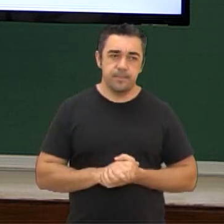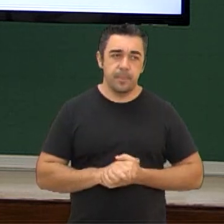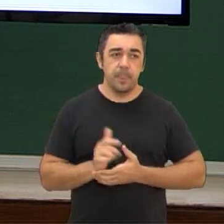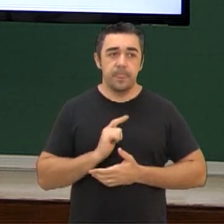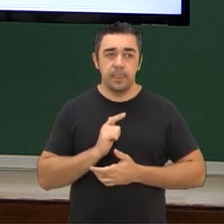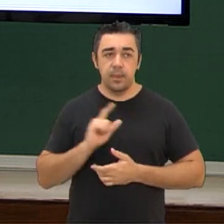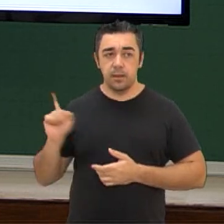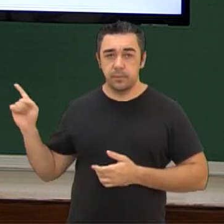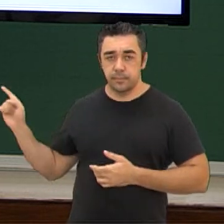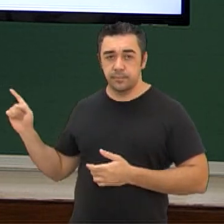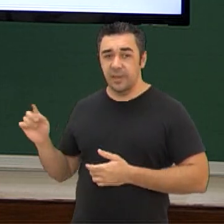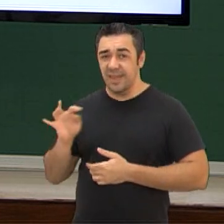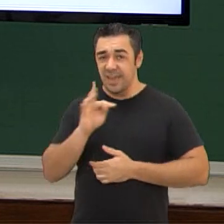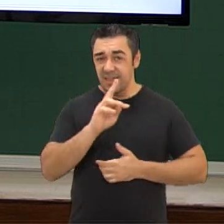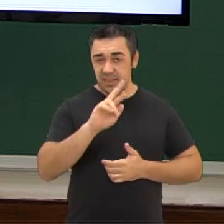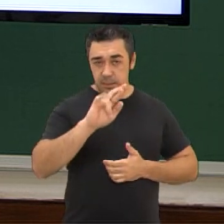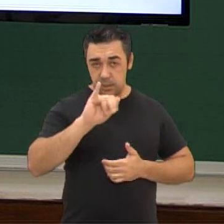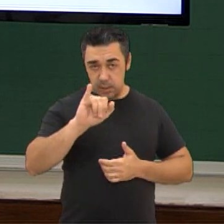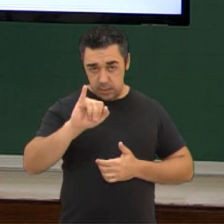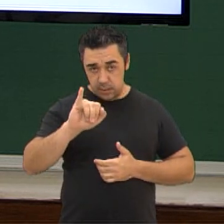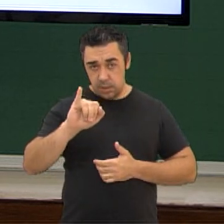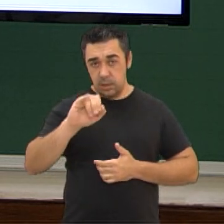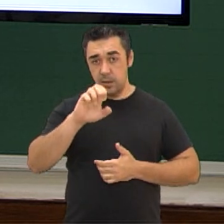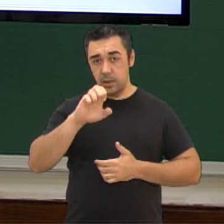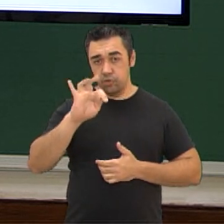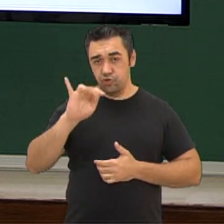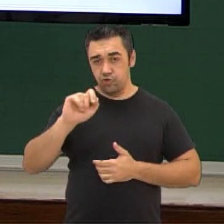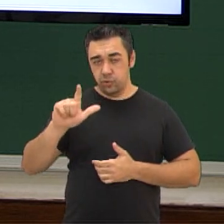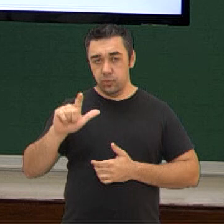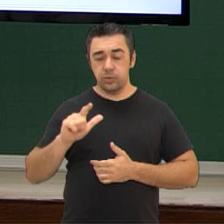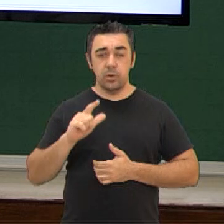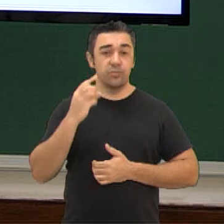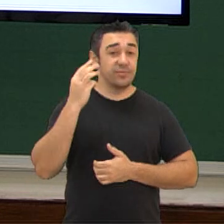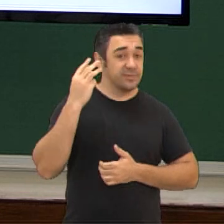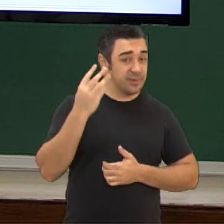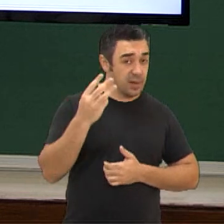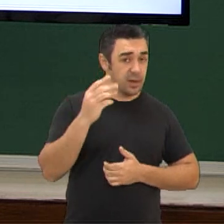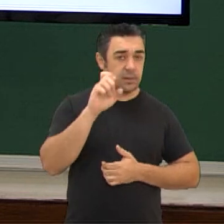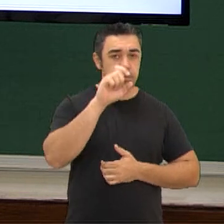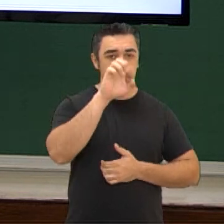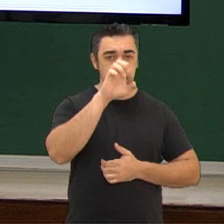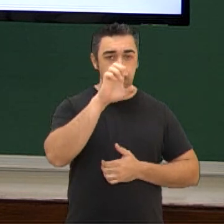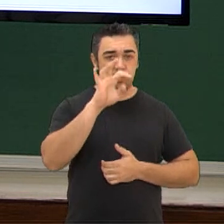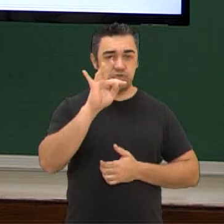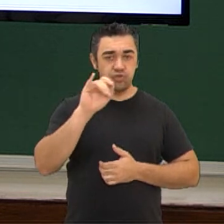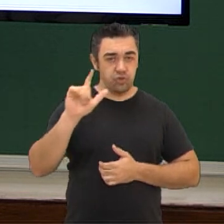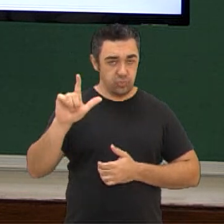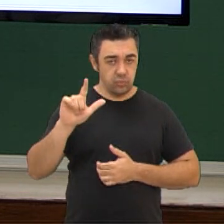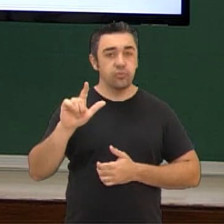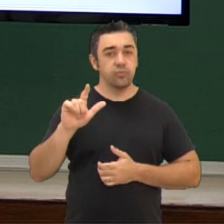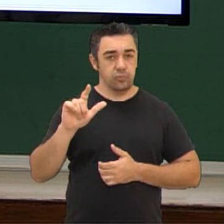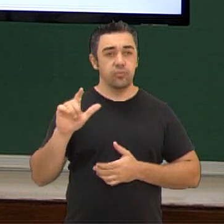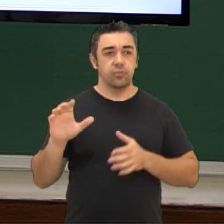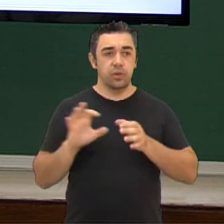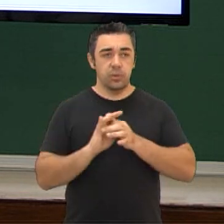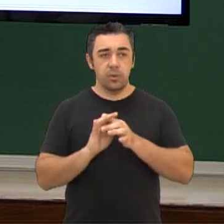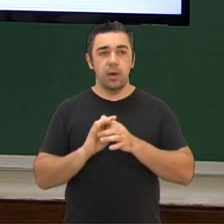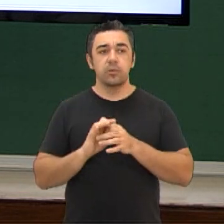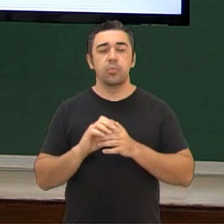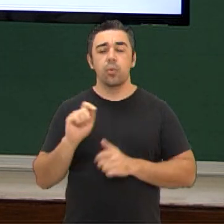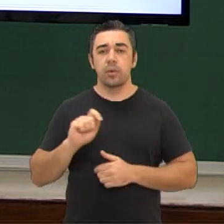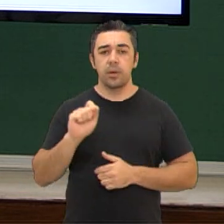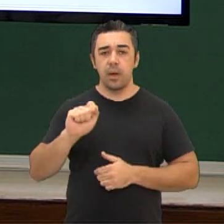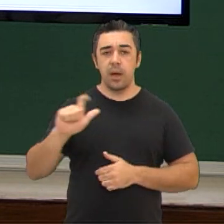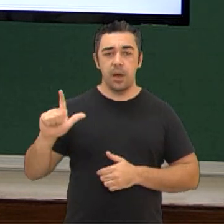o trietil, certo? São 3 radicais etil ligados ao alumínio.